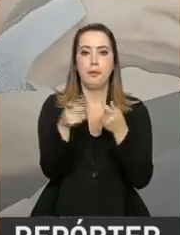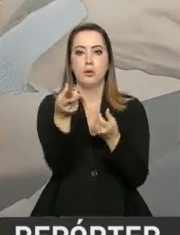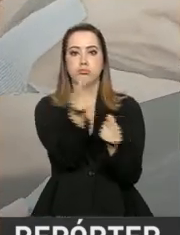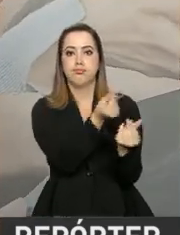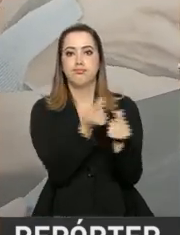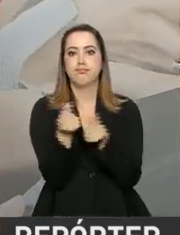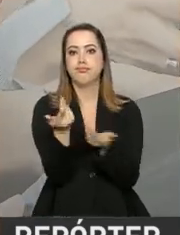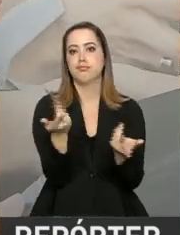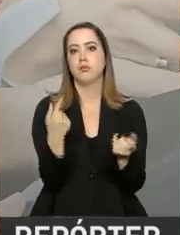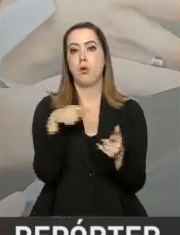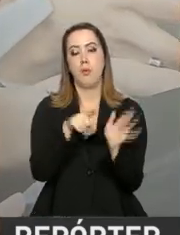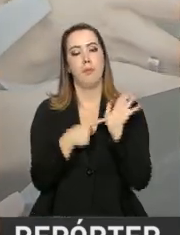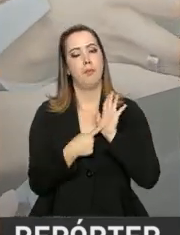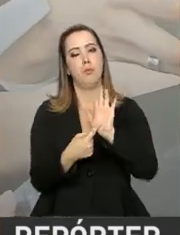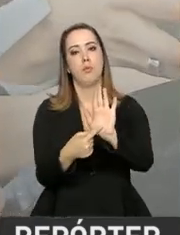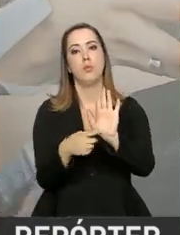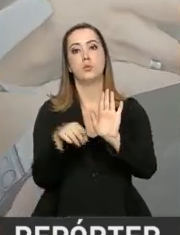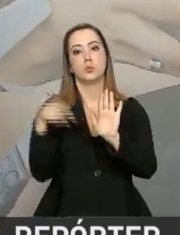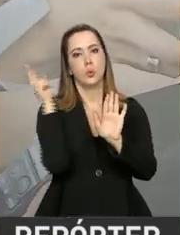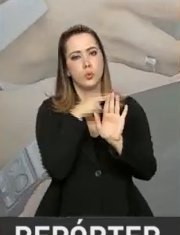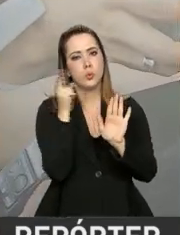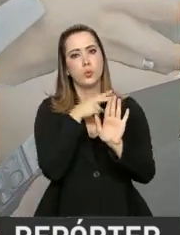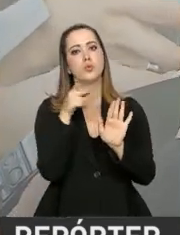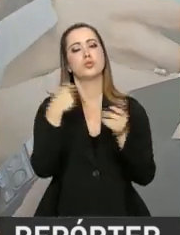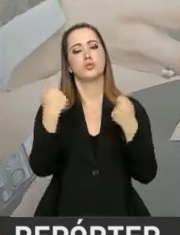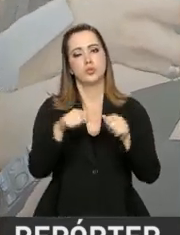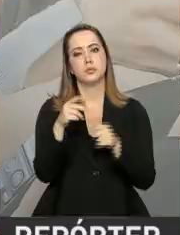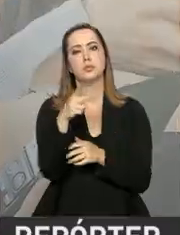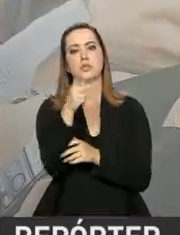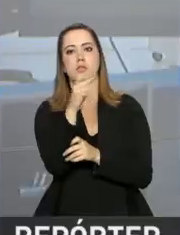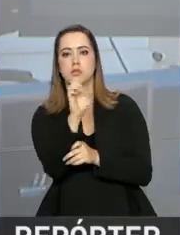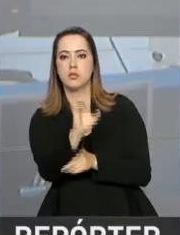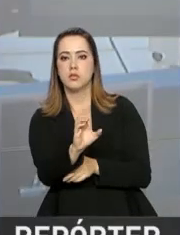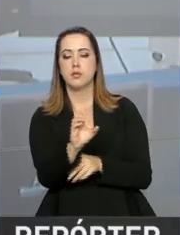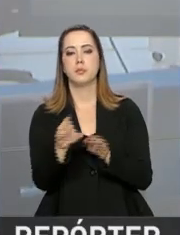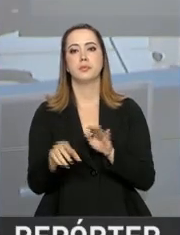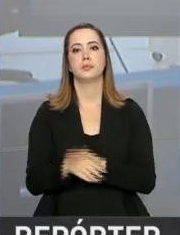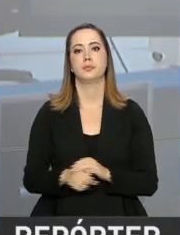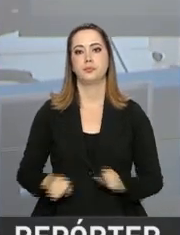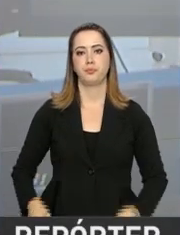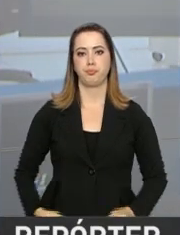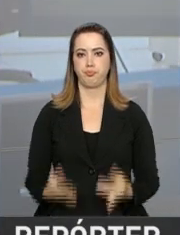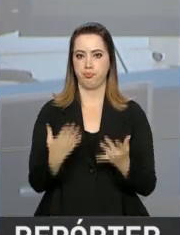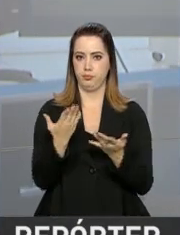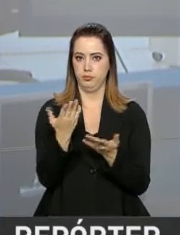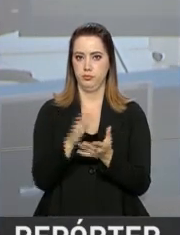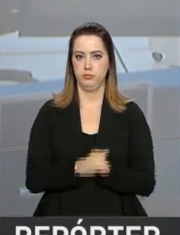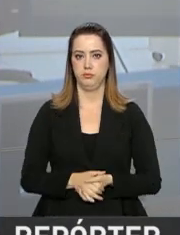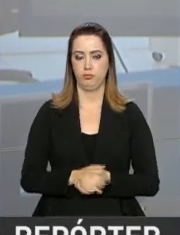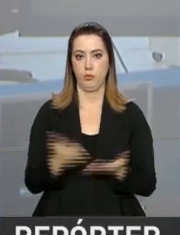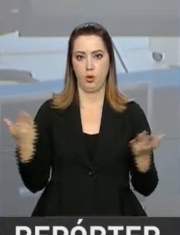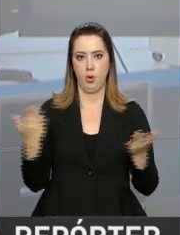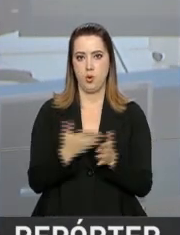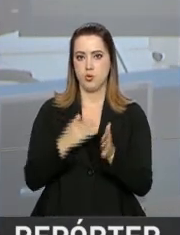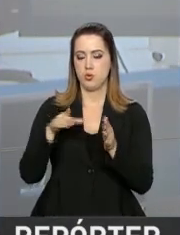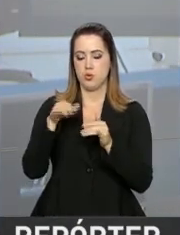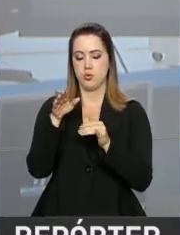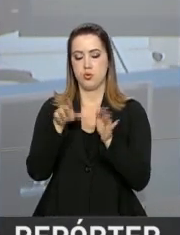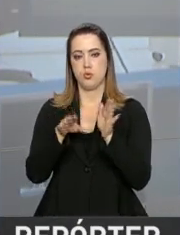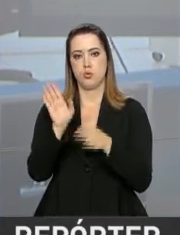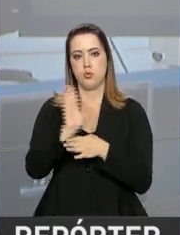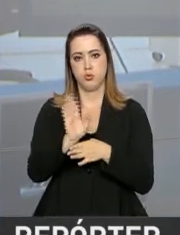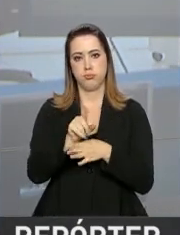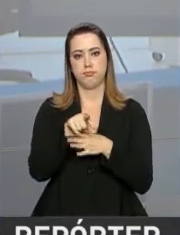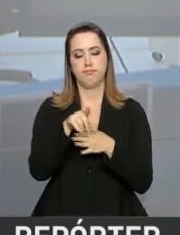mostra a urgência da aprovação da PEC do teto de gastos. Em vídeo divulgado hoje nas redes sociais, o